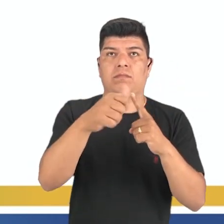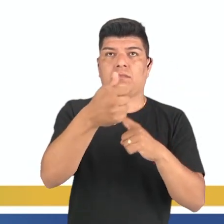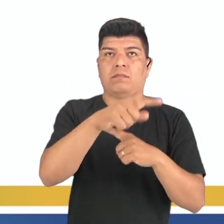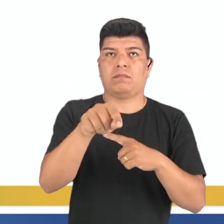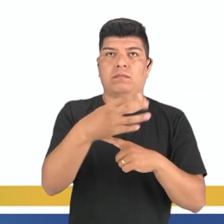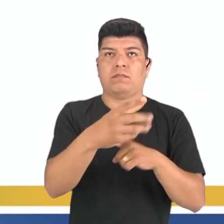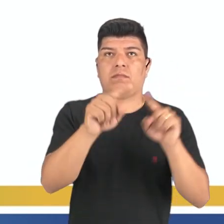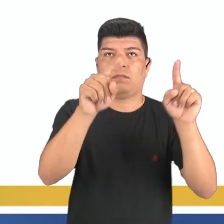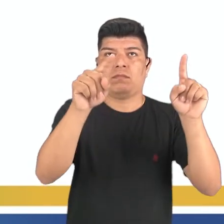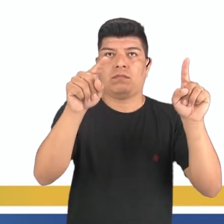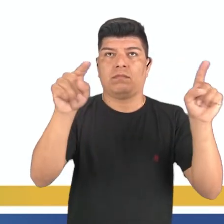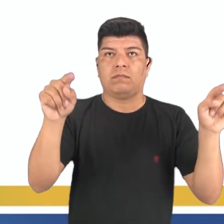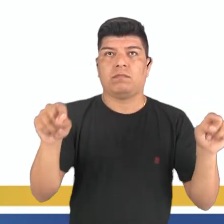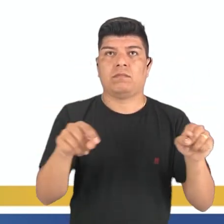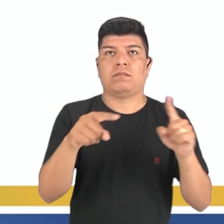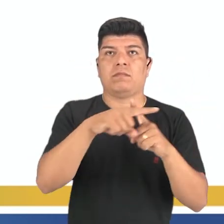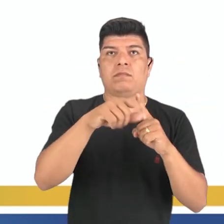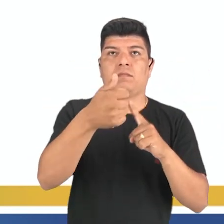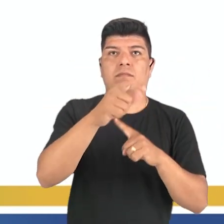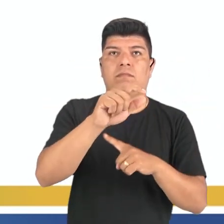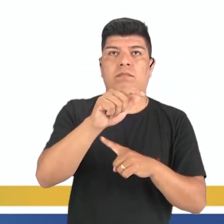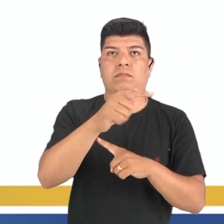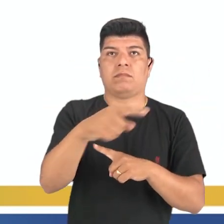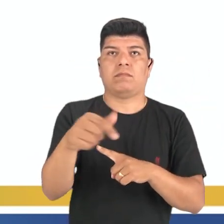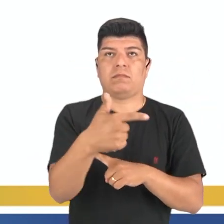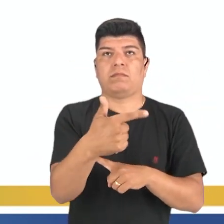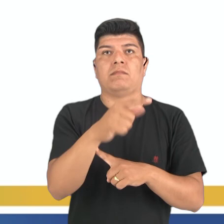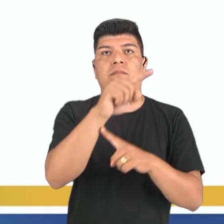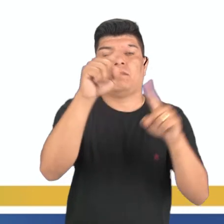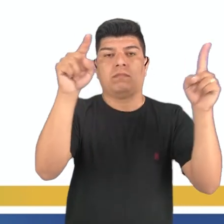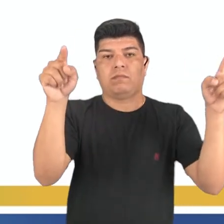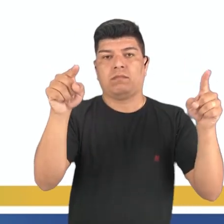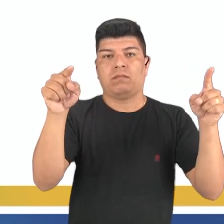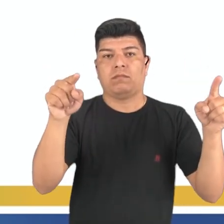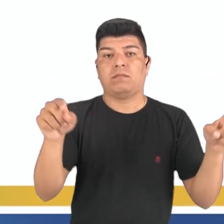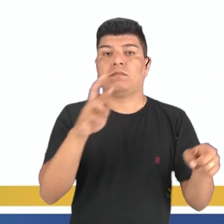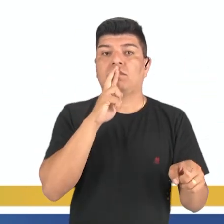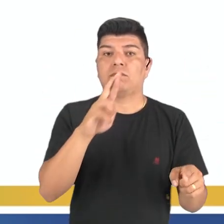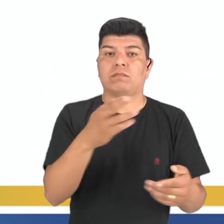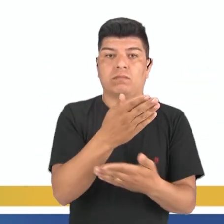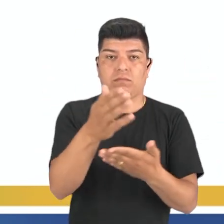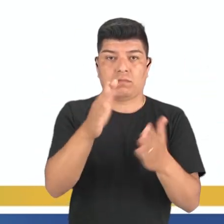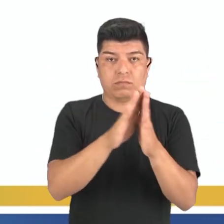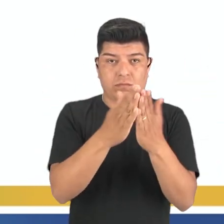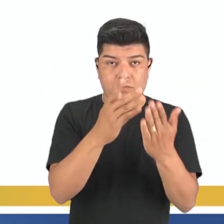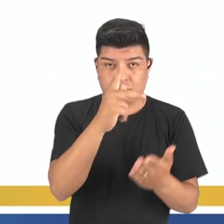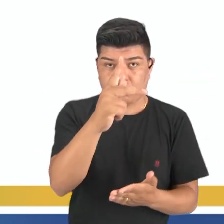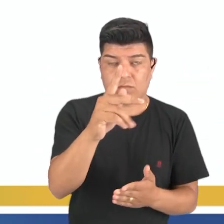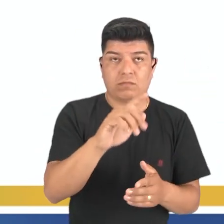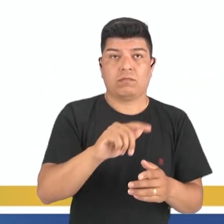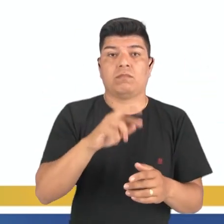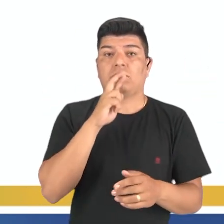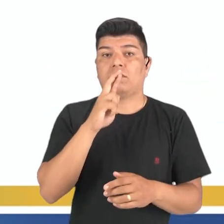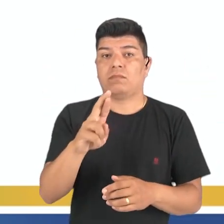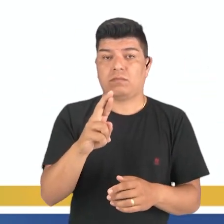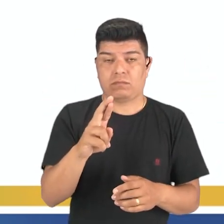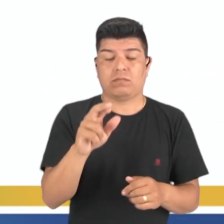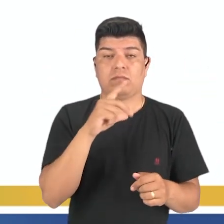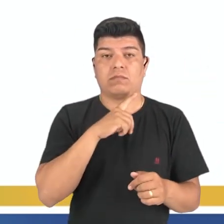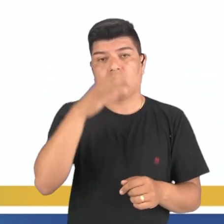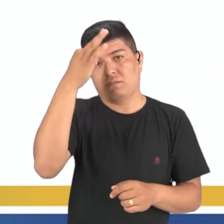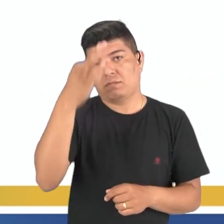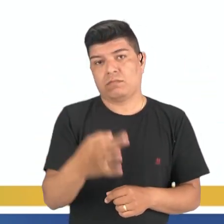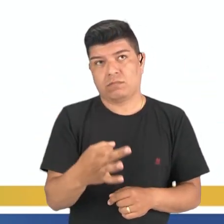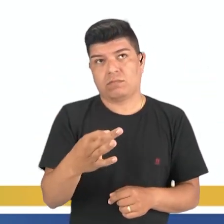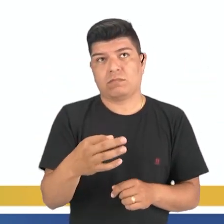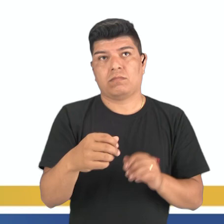fecha colchete, mais 1/2, fecha chaves. Bom, quero que você resolva essa expressão aí no seu caderno e o resultado, para você ter